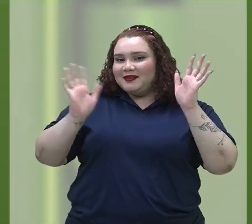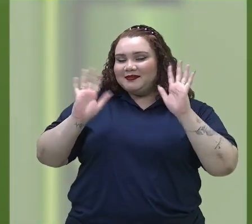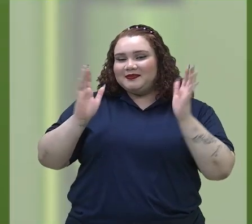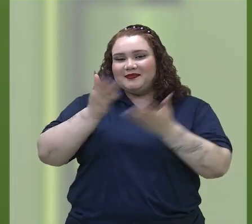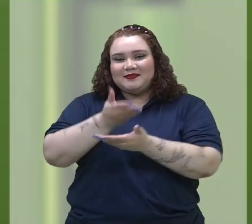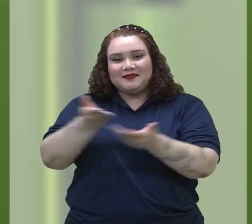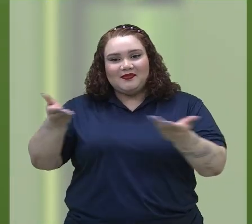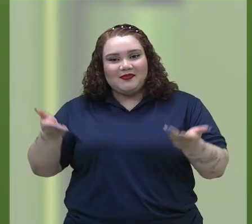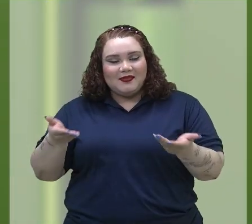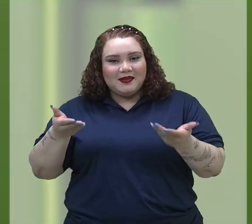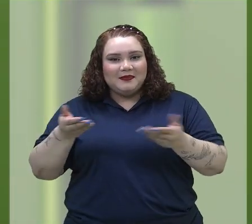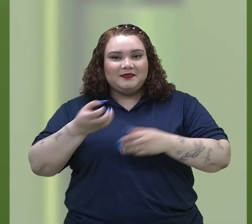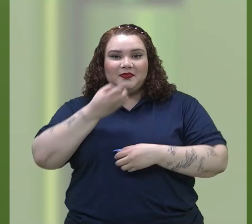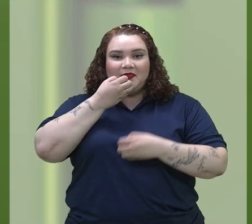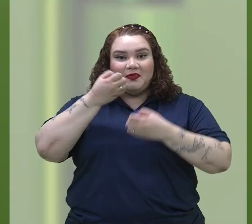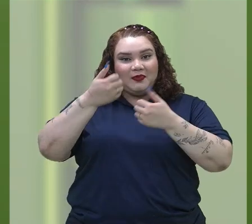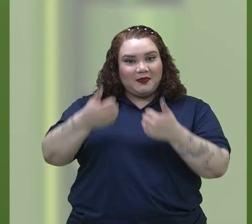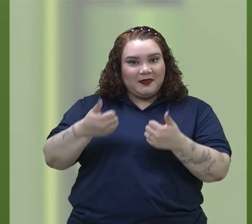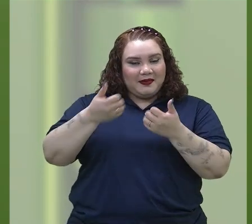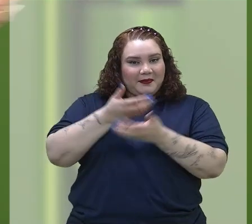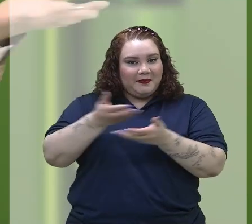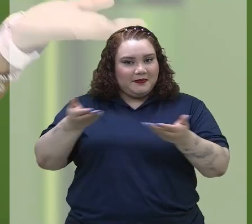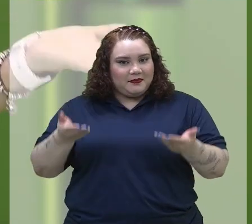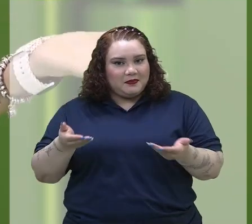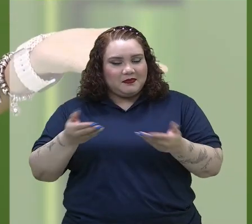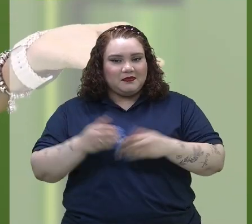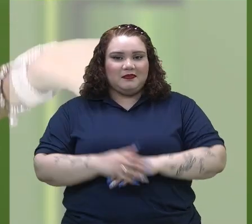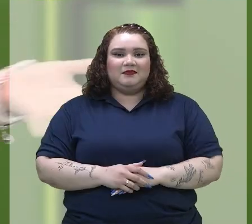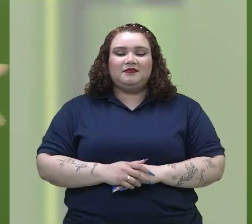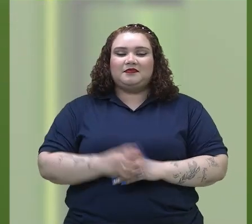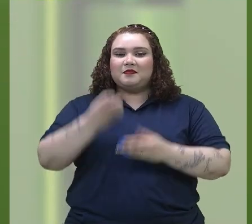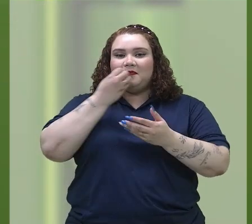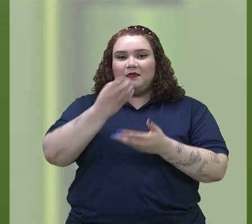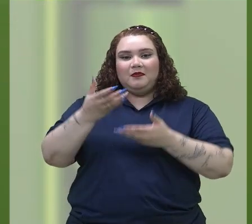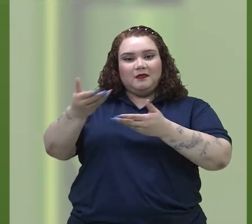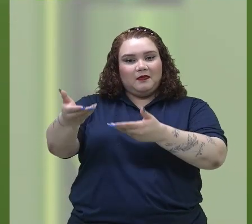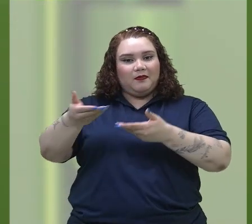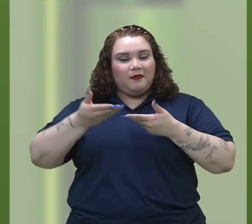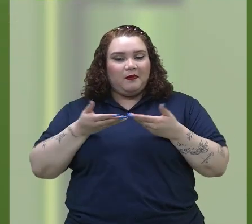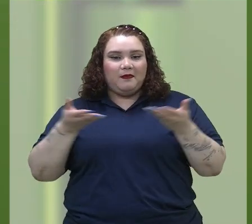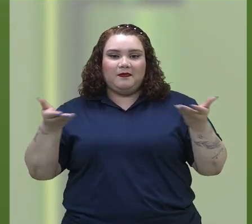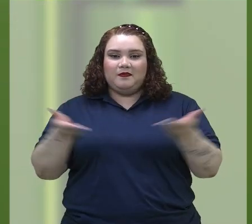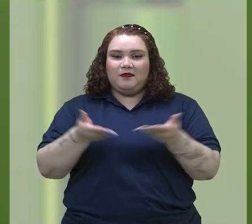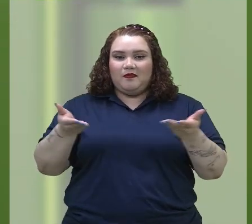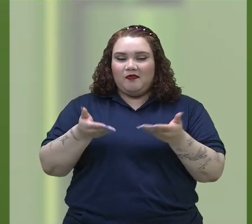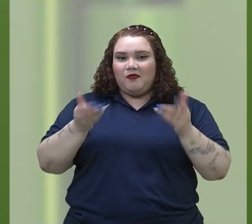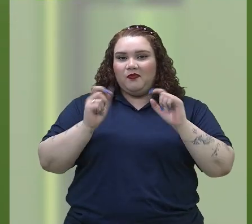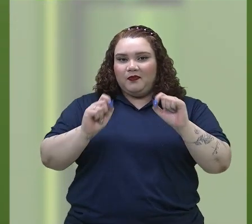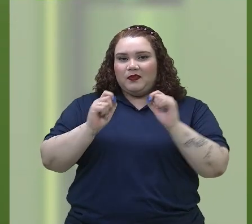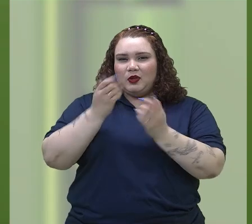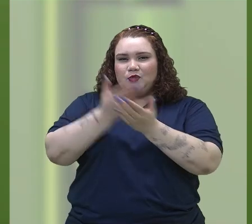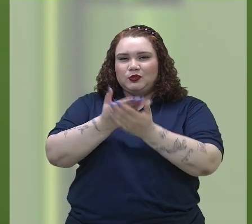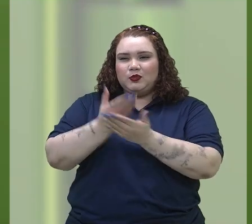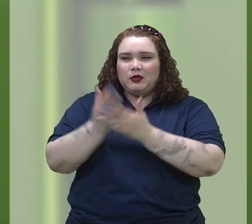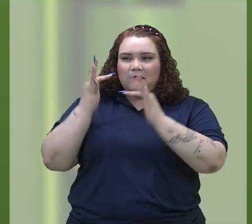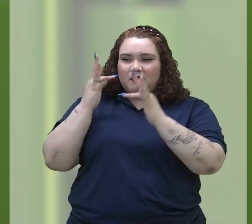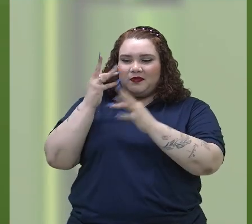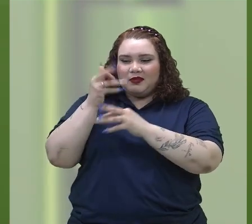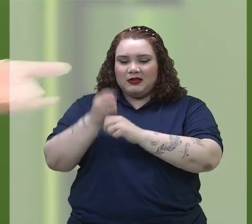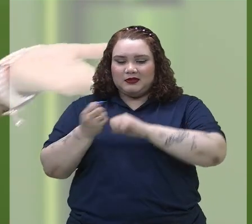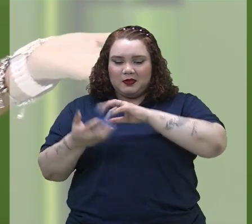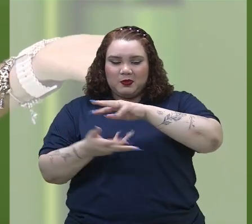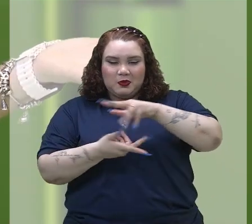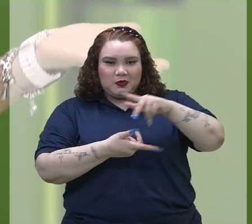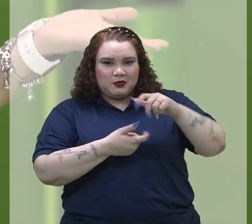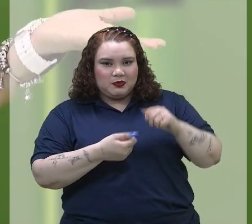meus queridos, tudo bem com vocês? Sejam bem-vindos ao nosso mundo da física. Eu